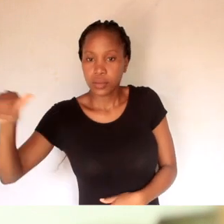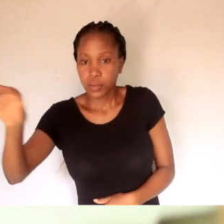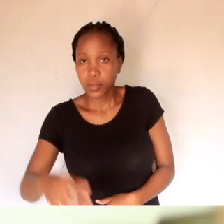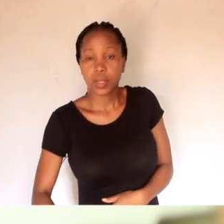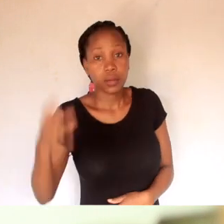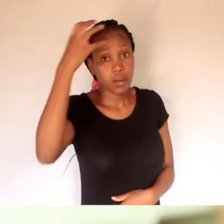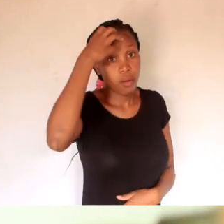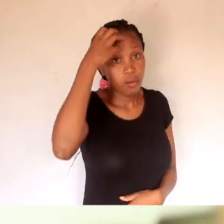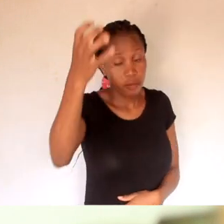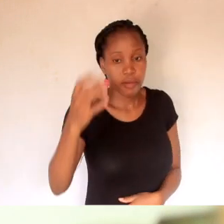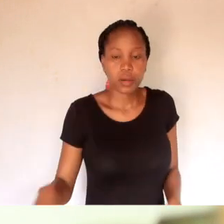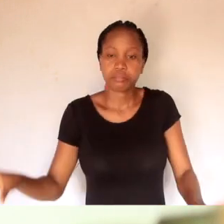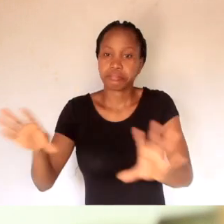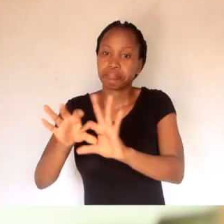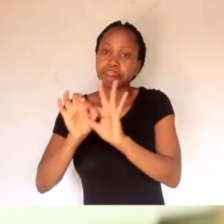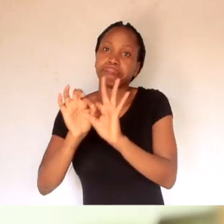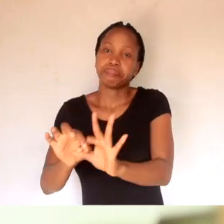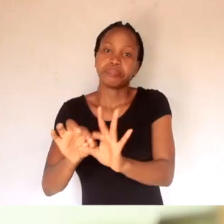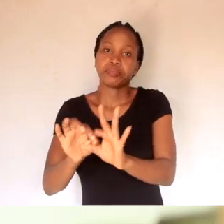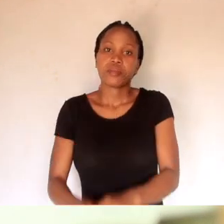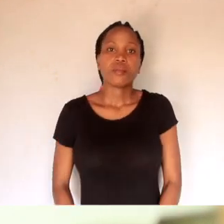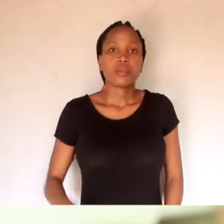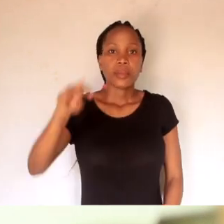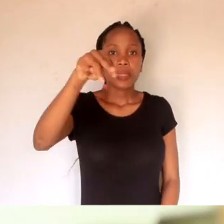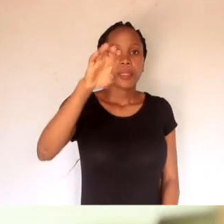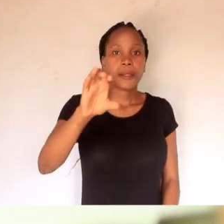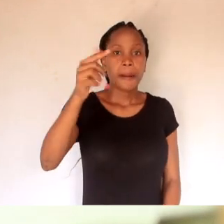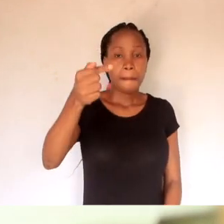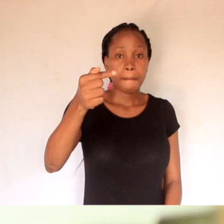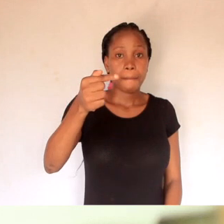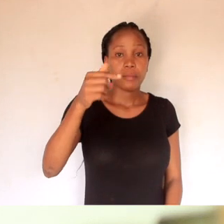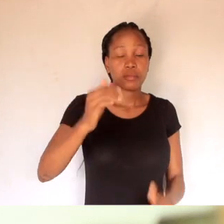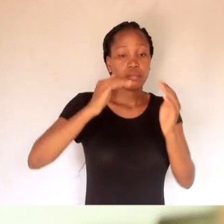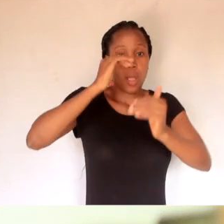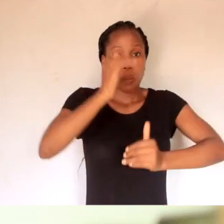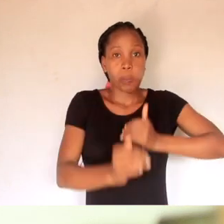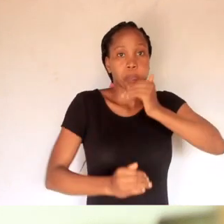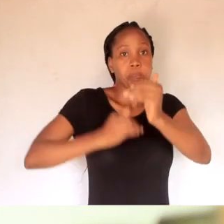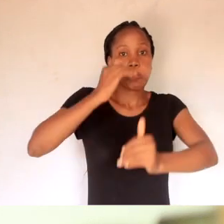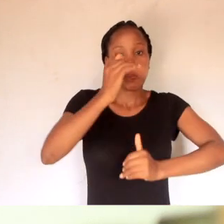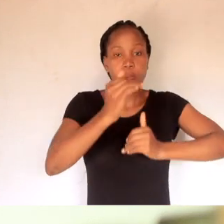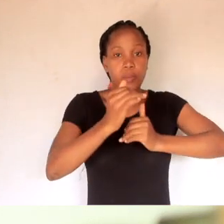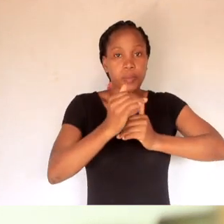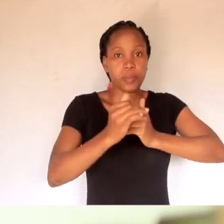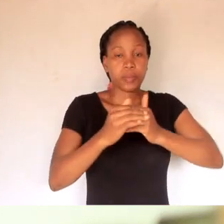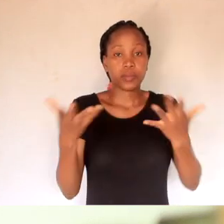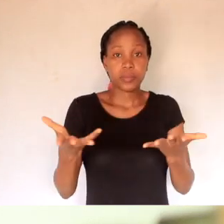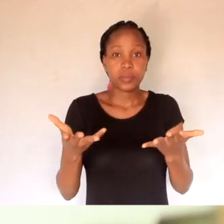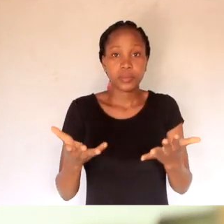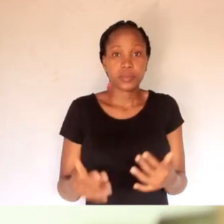foi crescendo de posição e foi crescendo também de uma opinião que o nosso